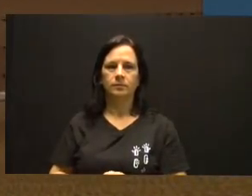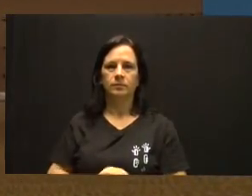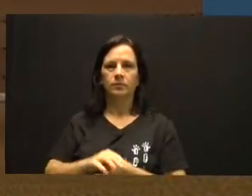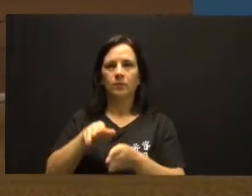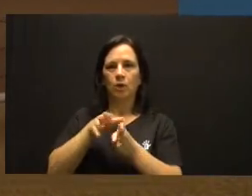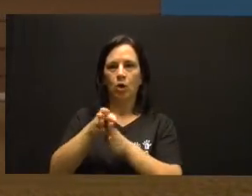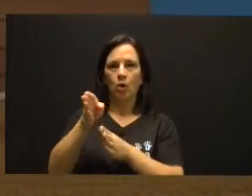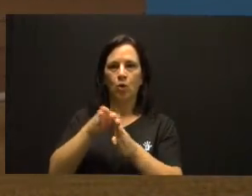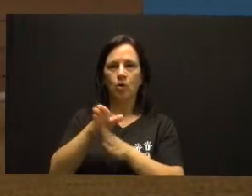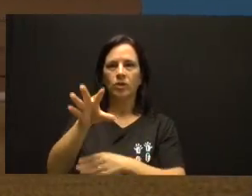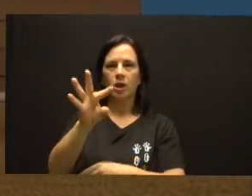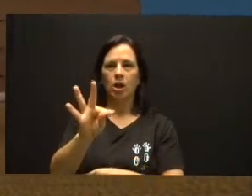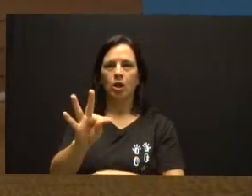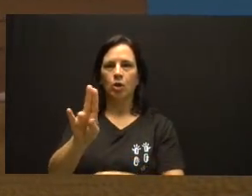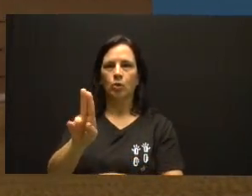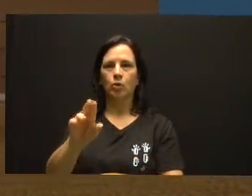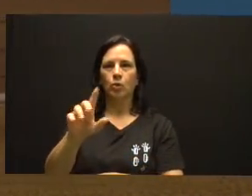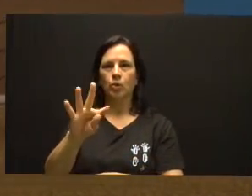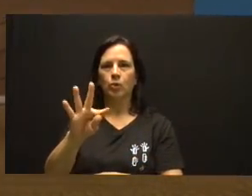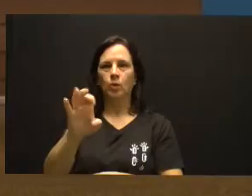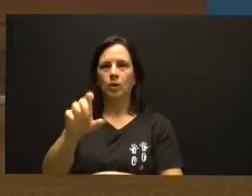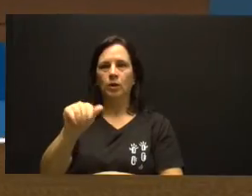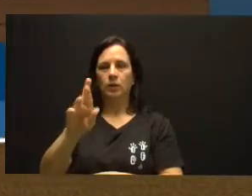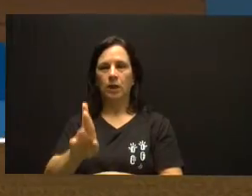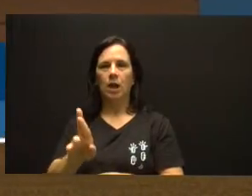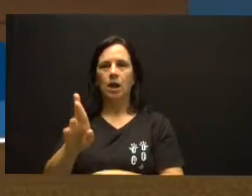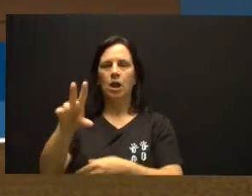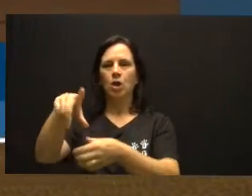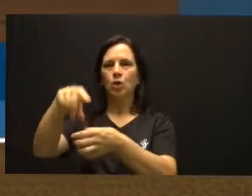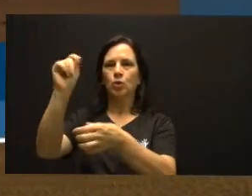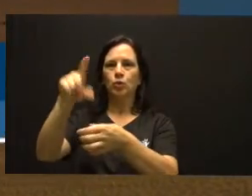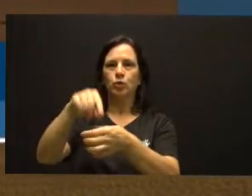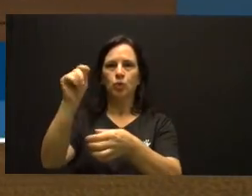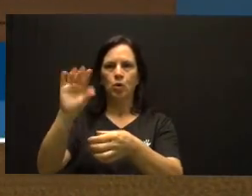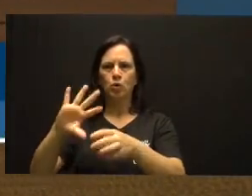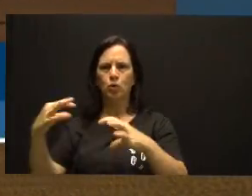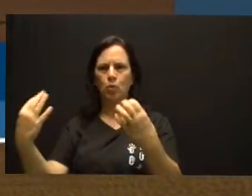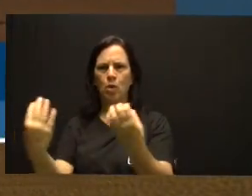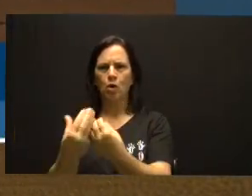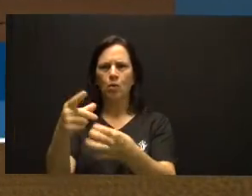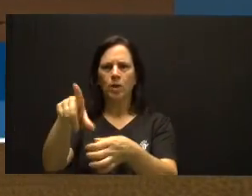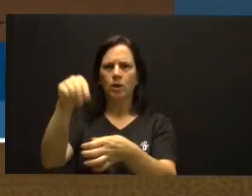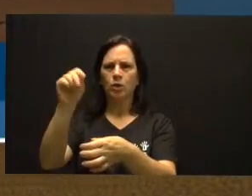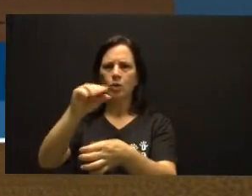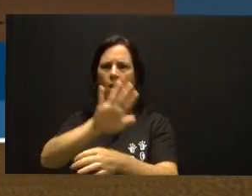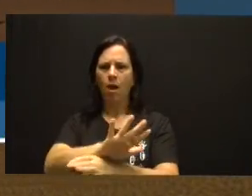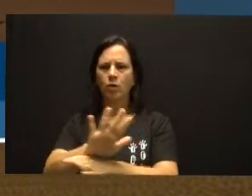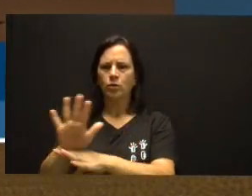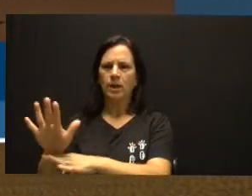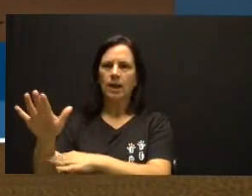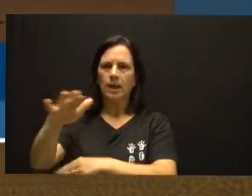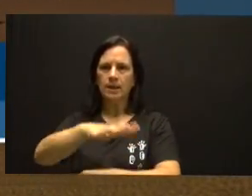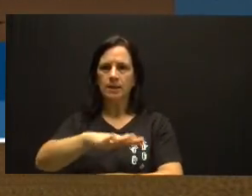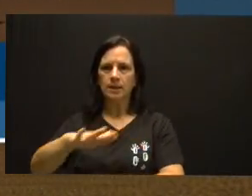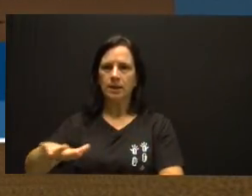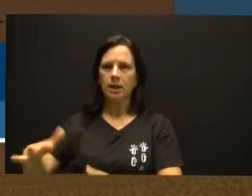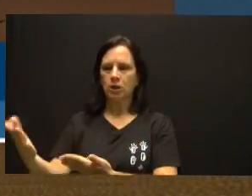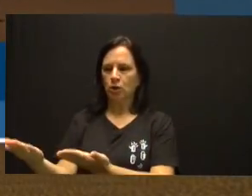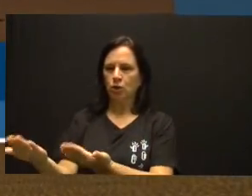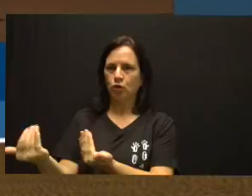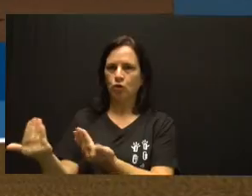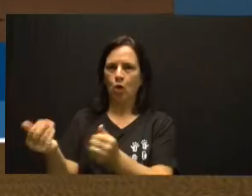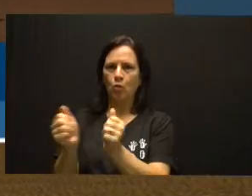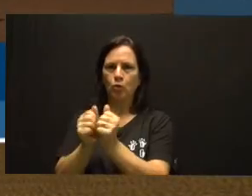Conselho Tutelar são membros eleitos pela comunidade para acompanhar as crianças e adolescentes e decidir em